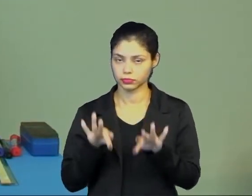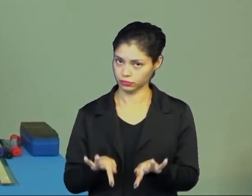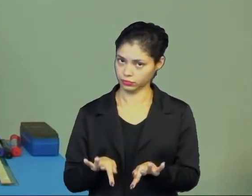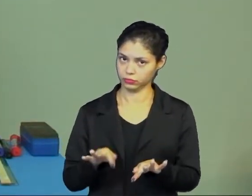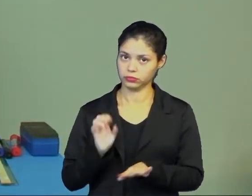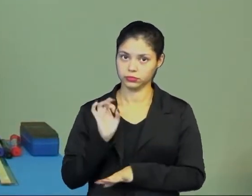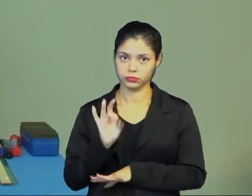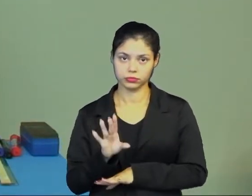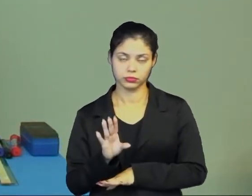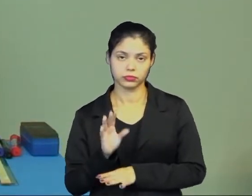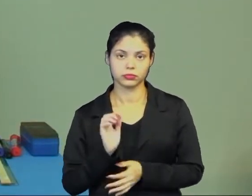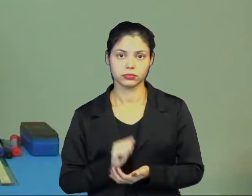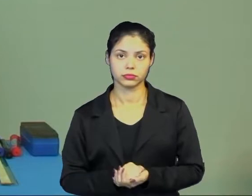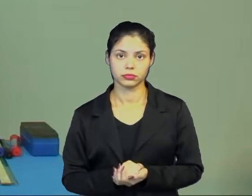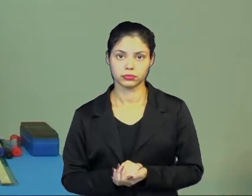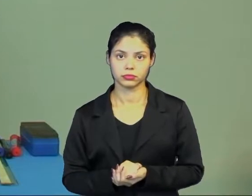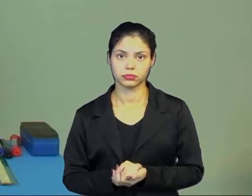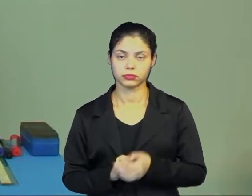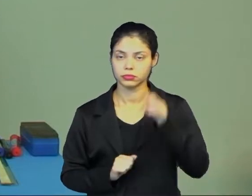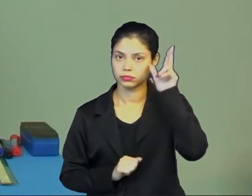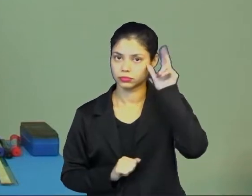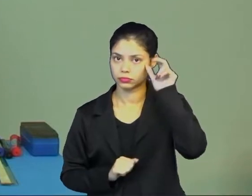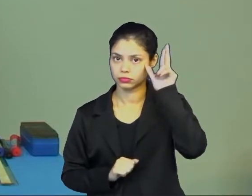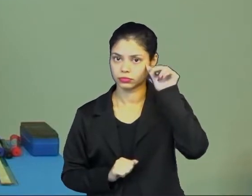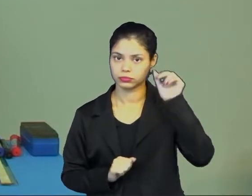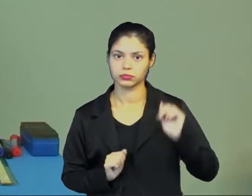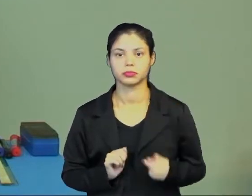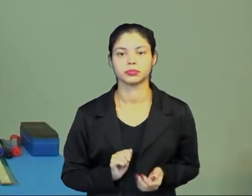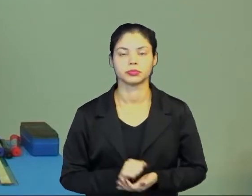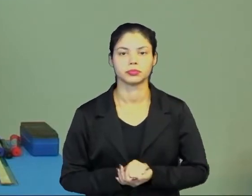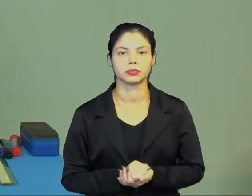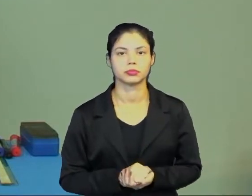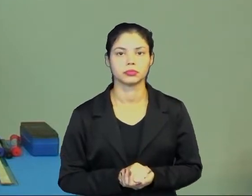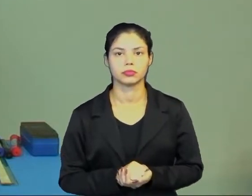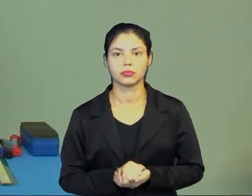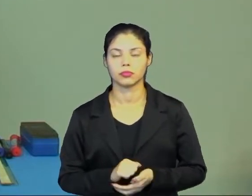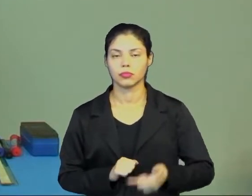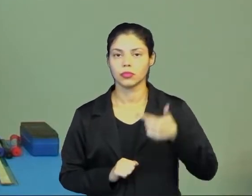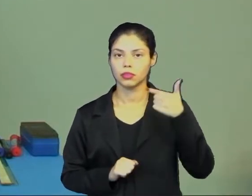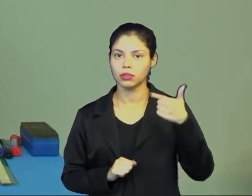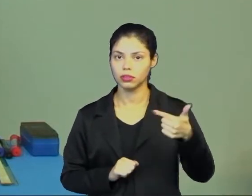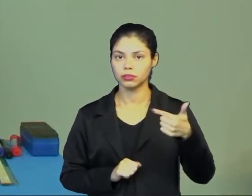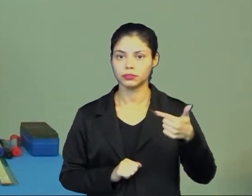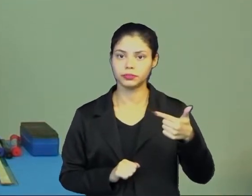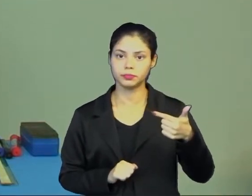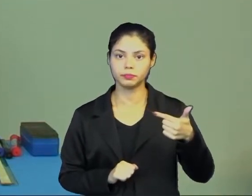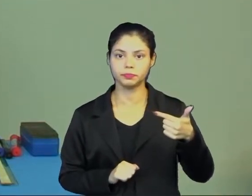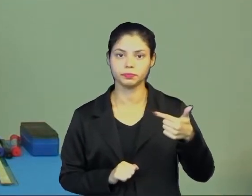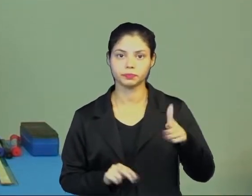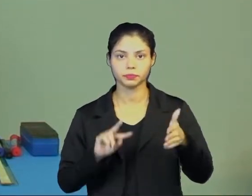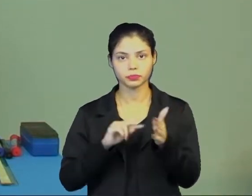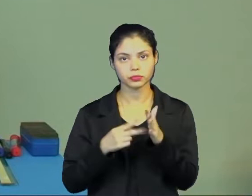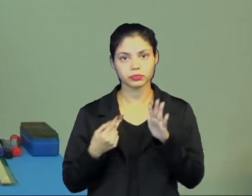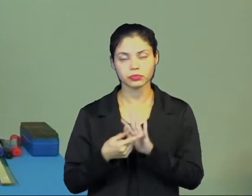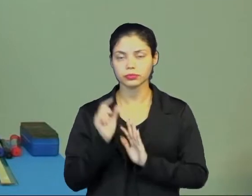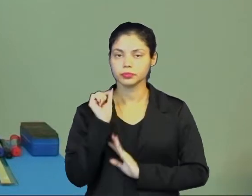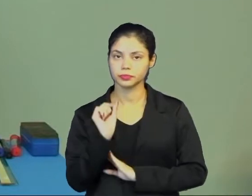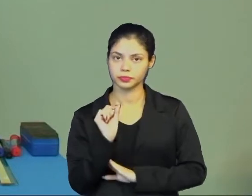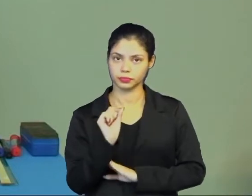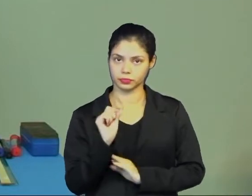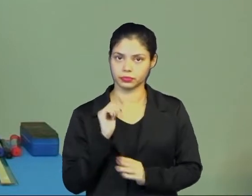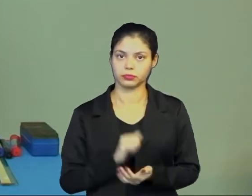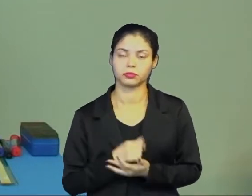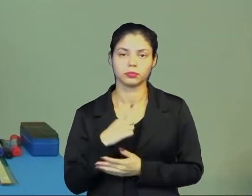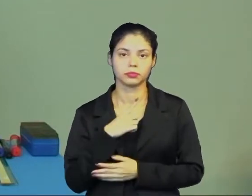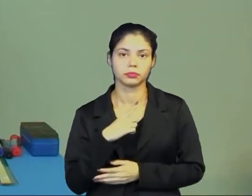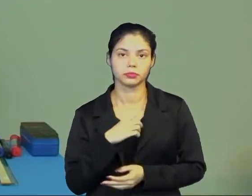final, sobraram cavalos. Olha aqui, ó, 2 cavalinhos. Isso quer dizer que